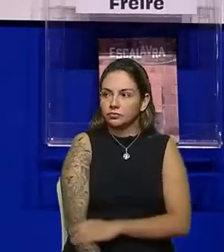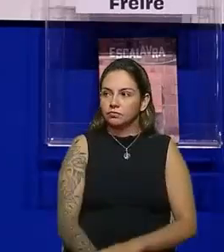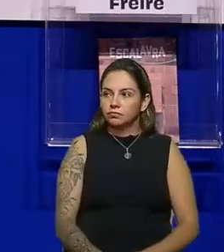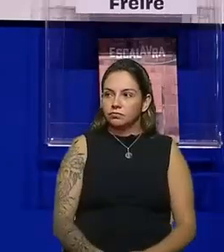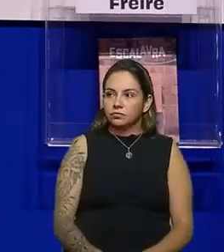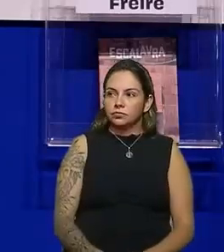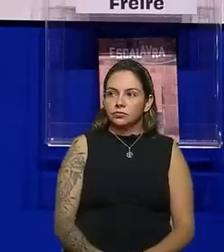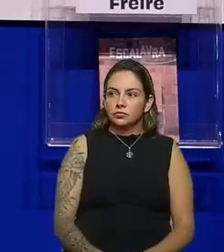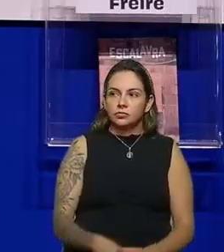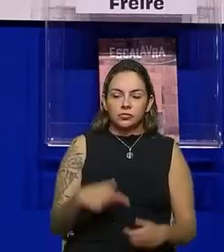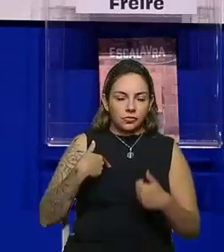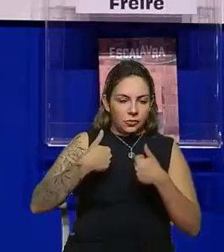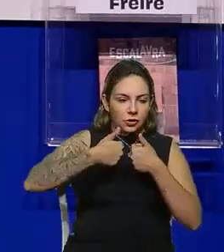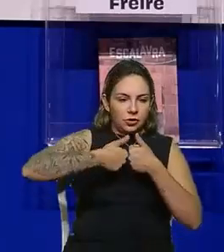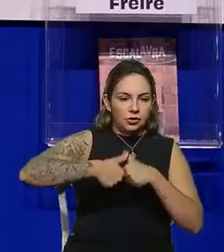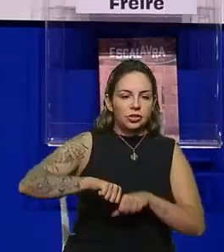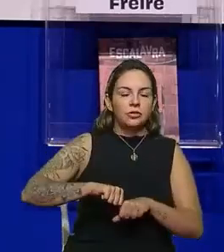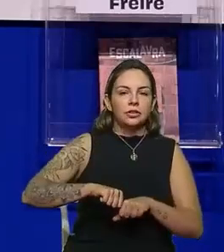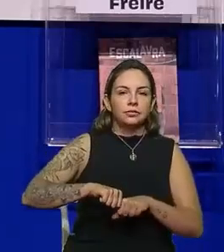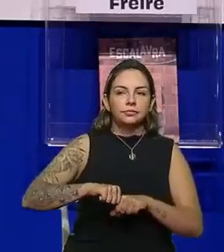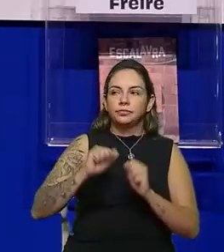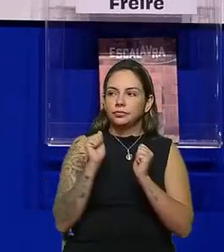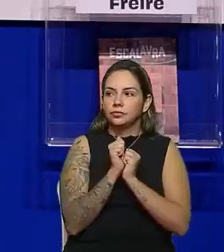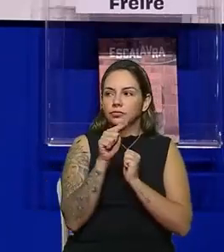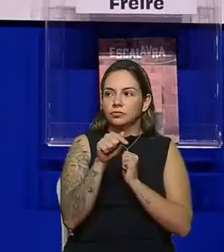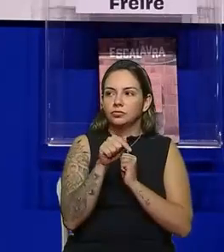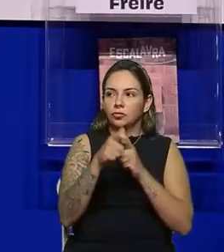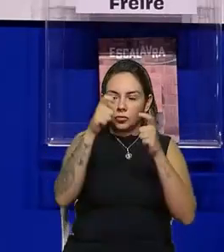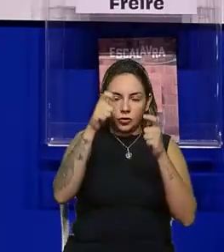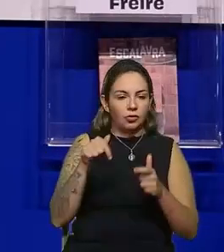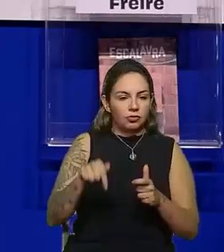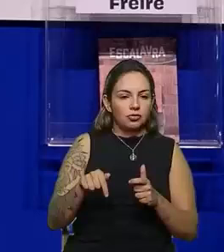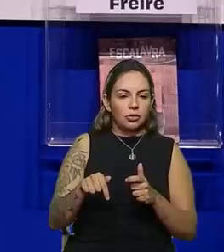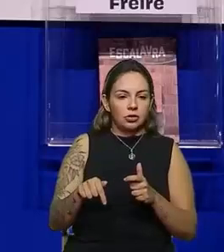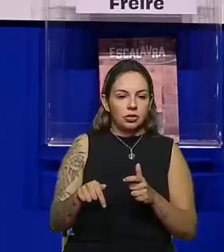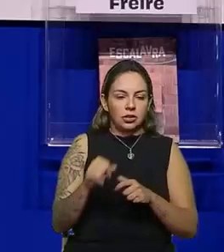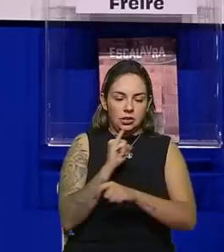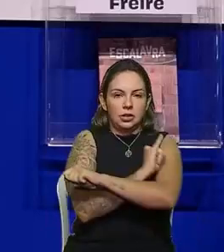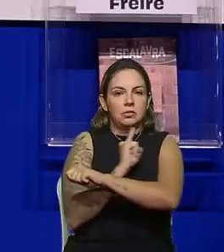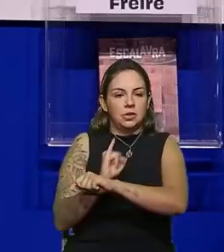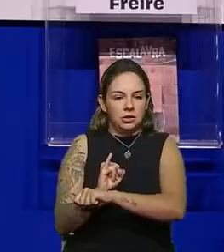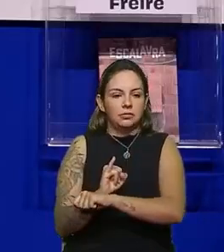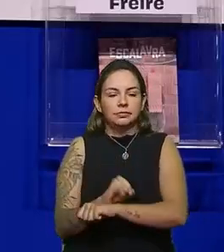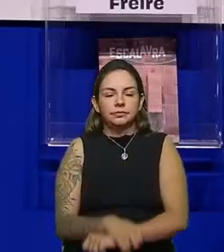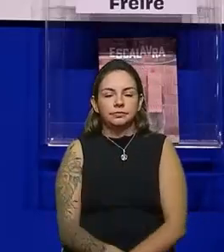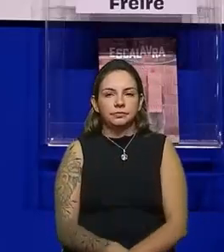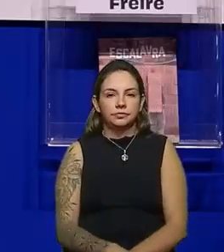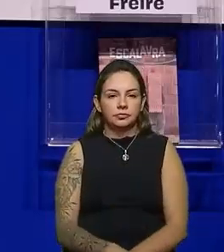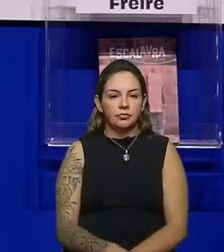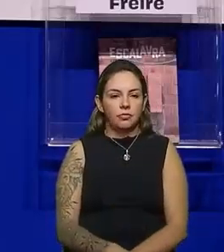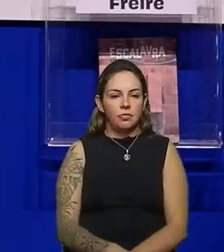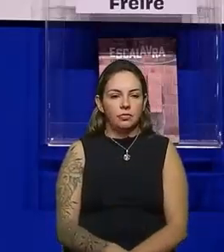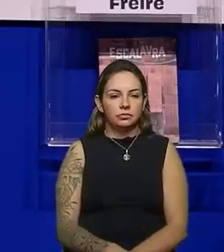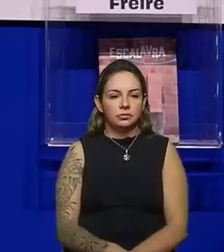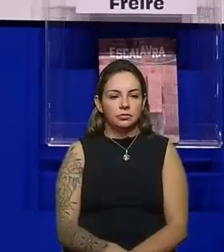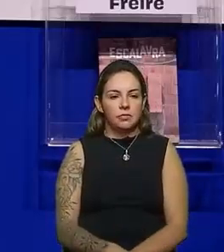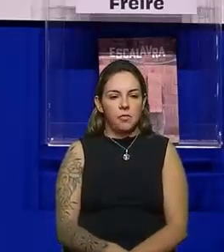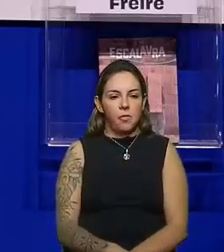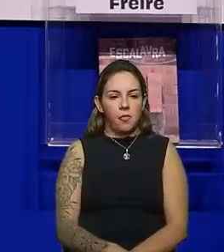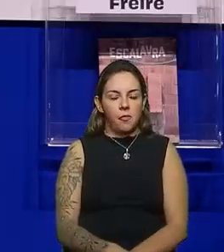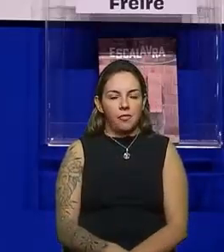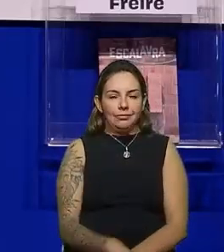Estive várias vezes com Afonso aqui neste teatro, em Itabira, aqui. E o Afonso, com